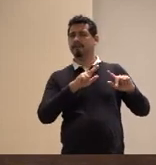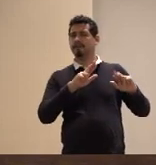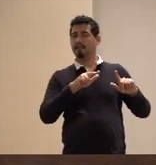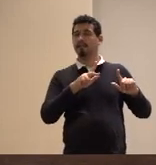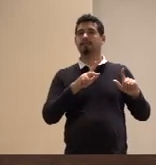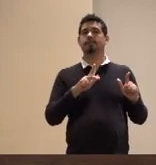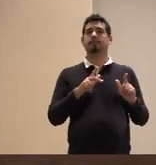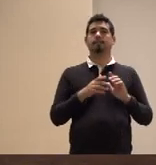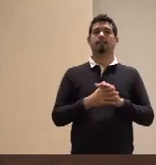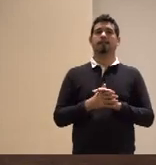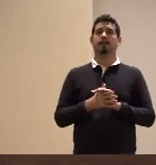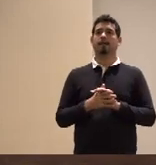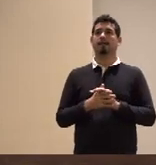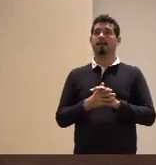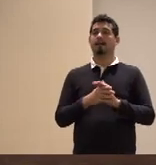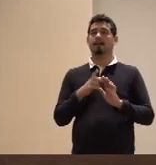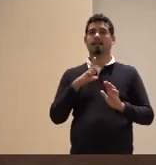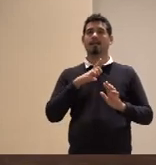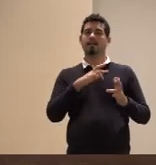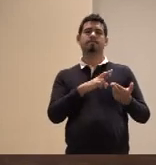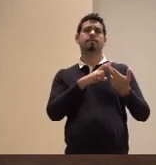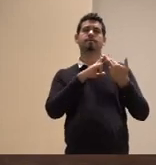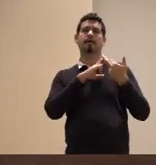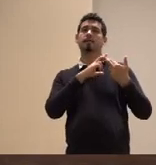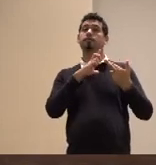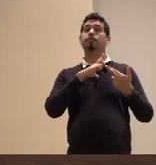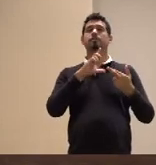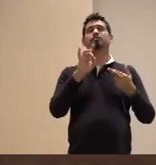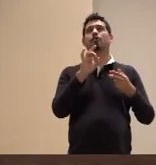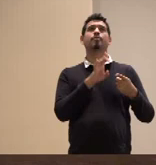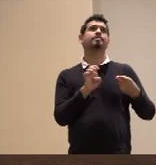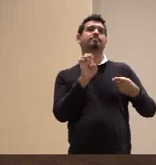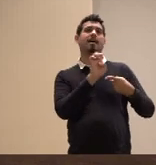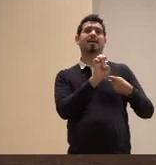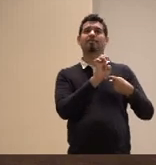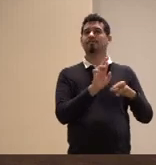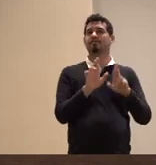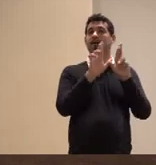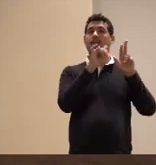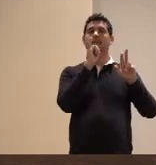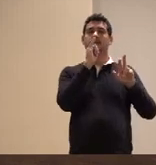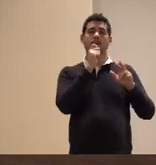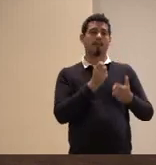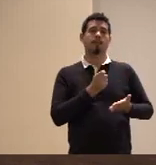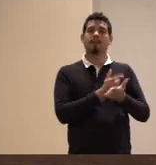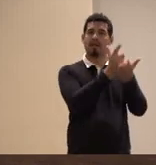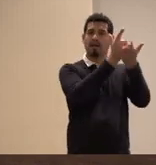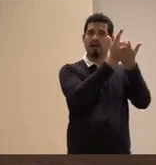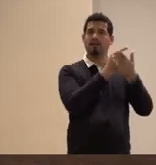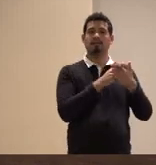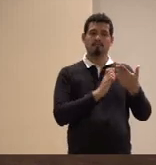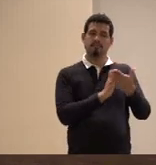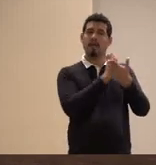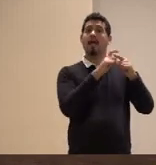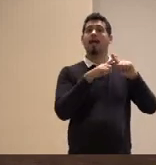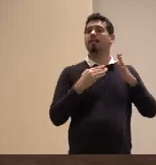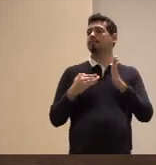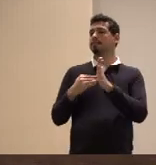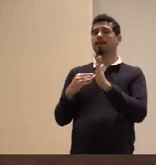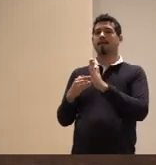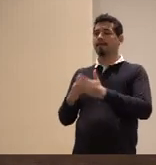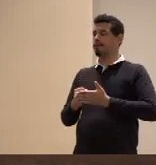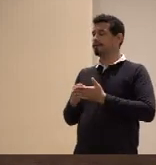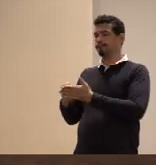diferente da regionalização, que seria a responsabilidade do Estado, desde o recurso do investimento até o apoio